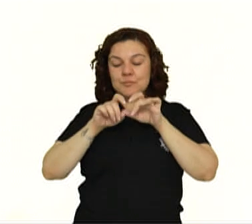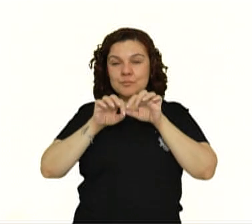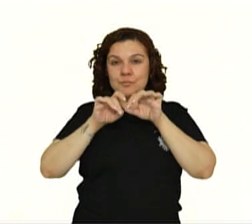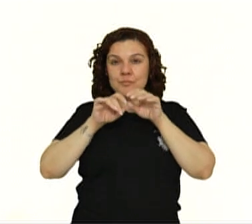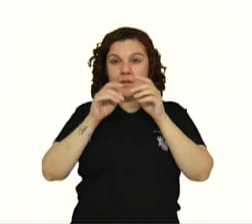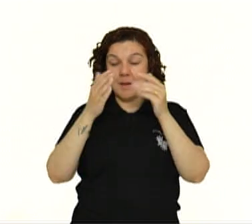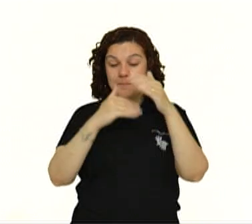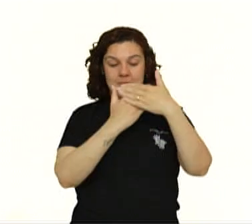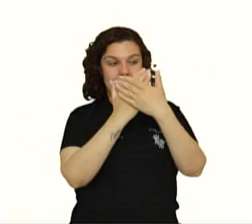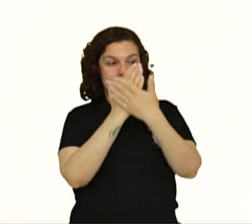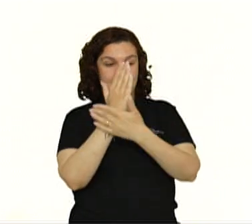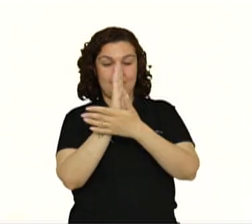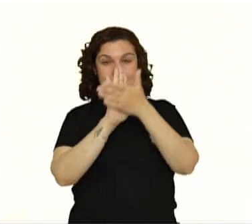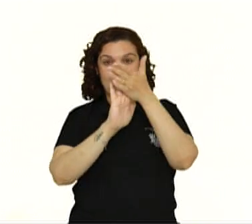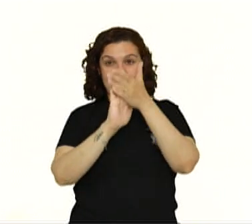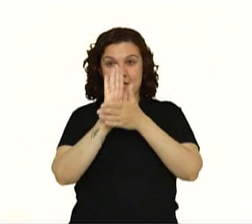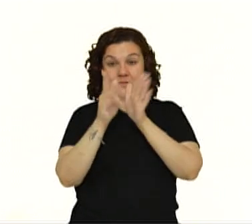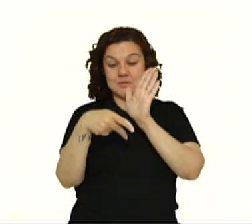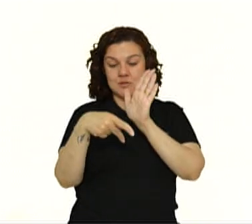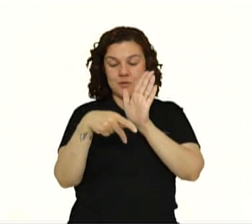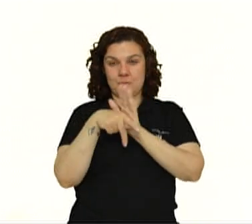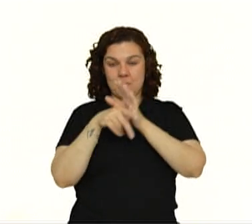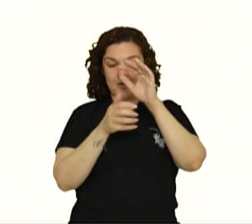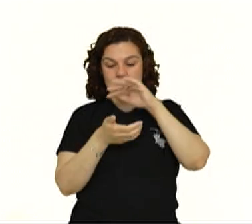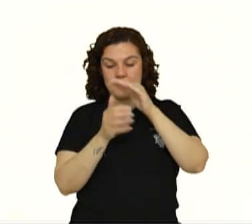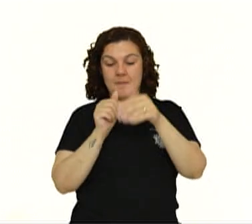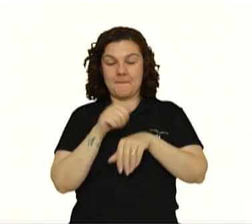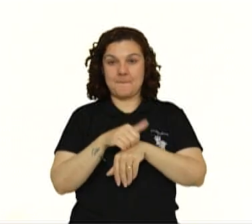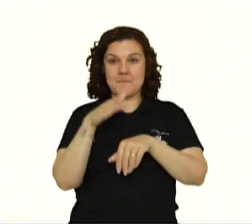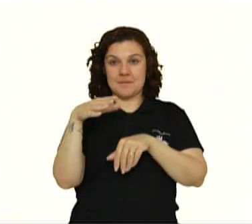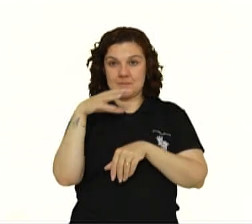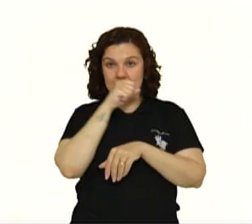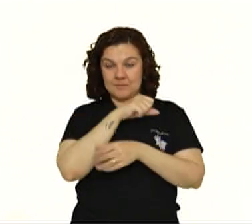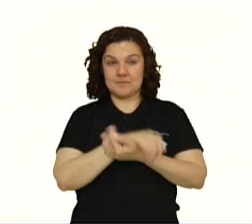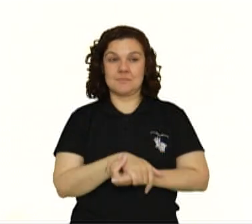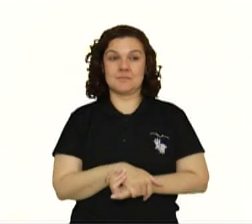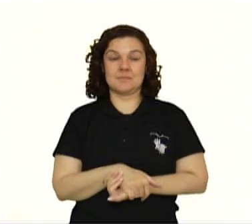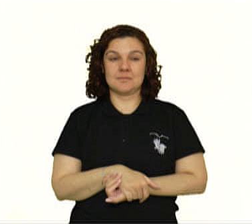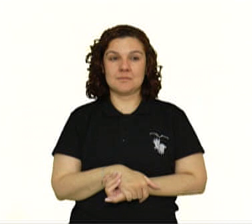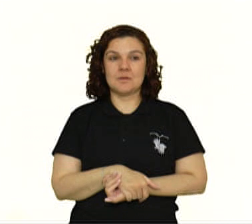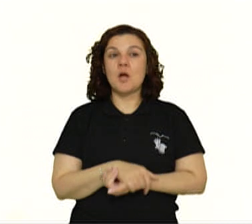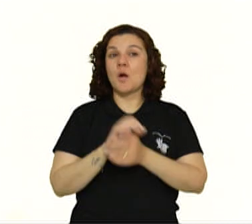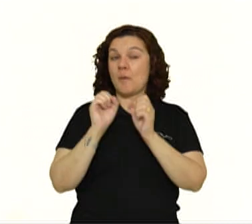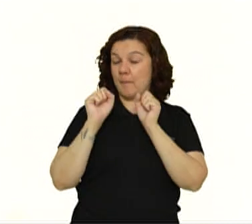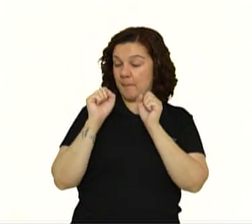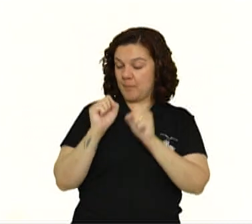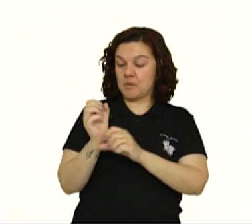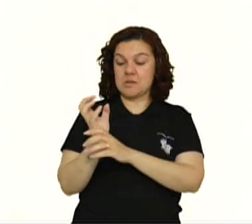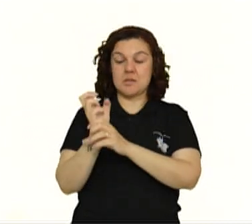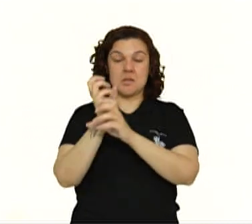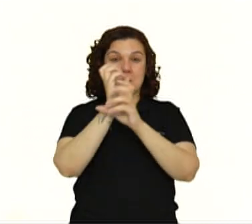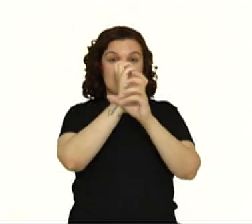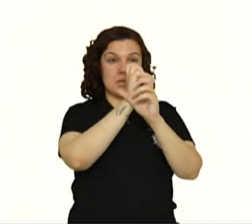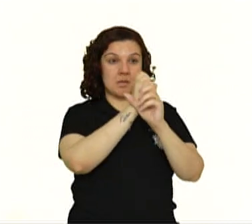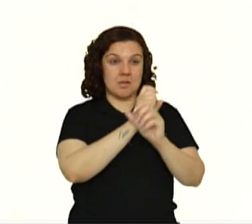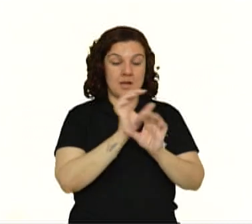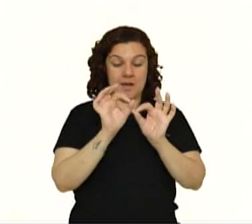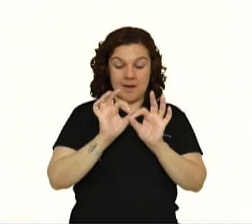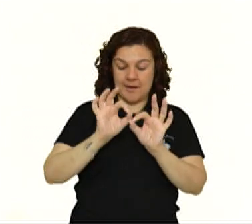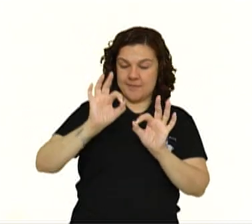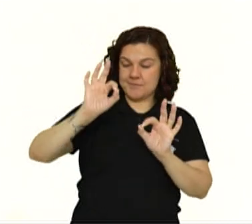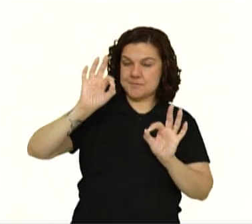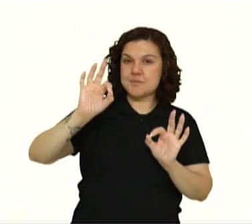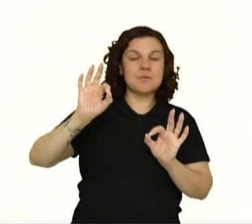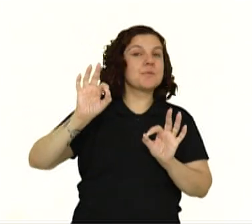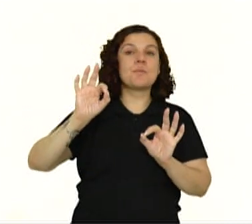as faces do cubo pelo caminho mais curto. Pode-se calcular o comprimento